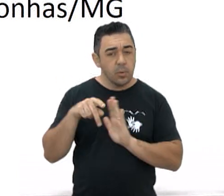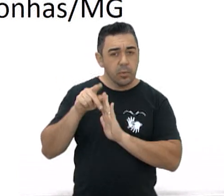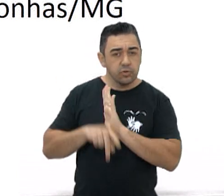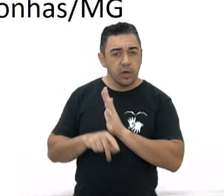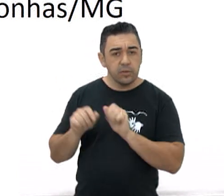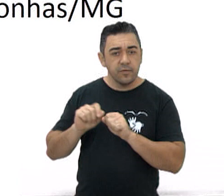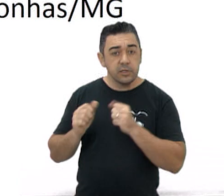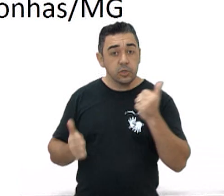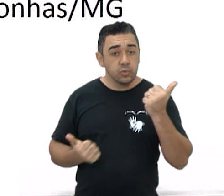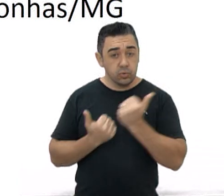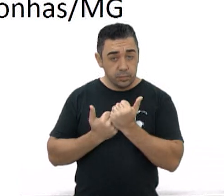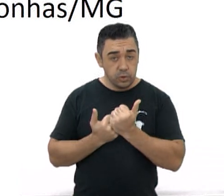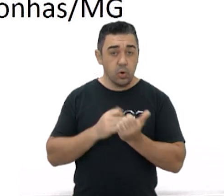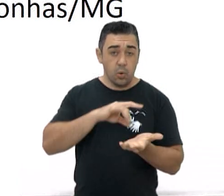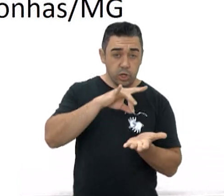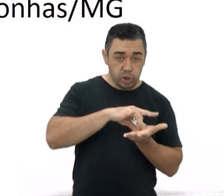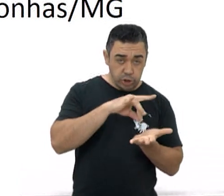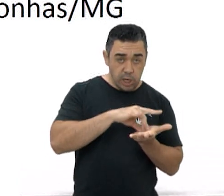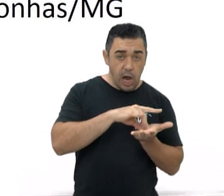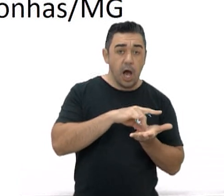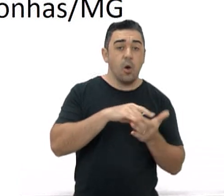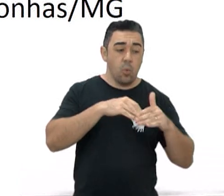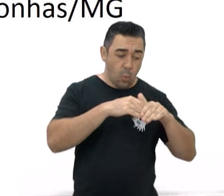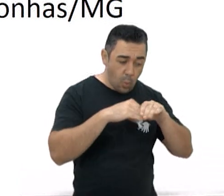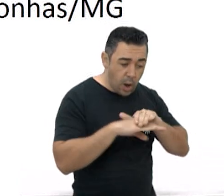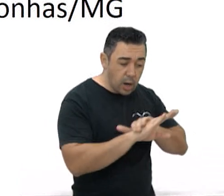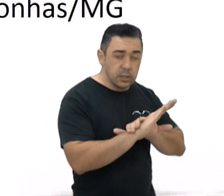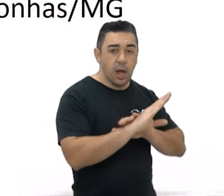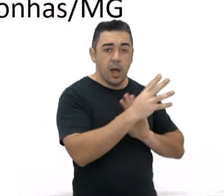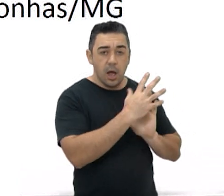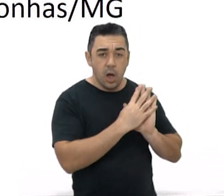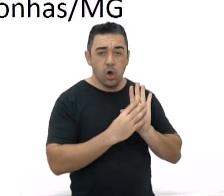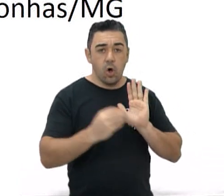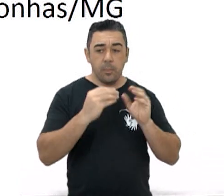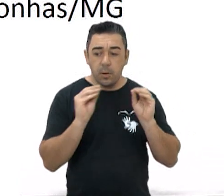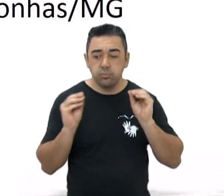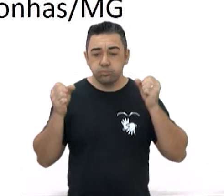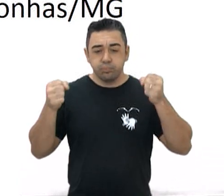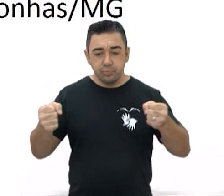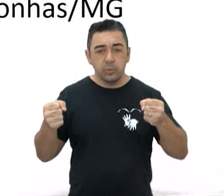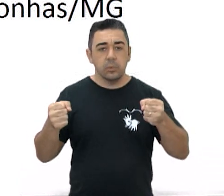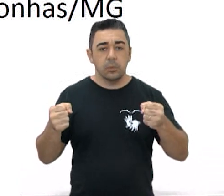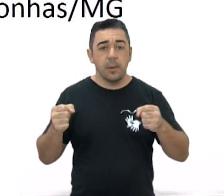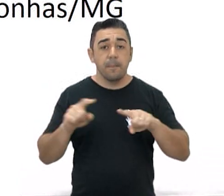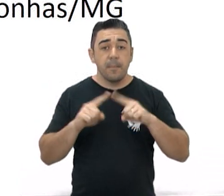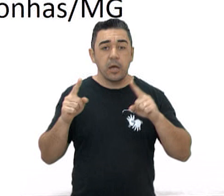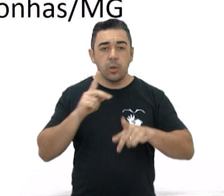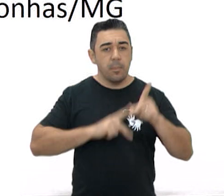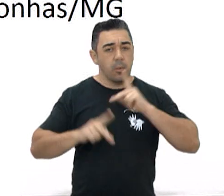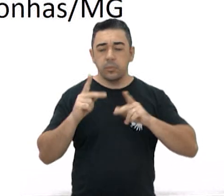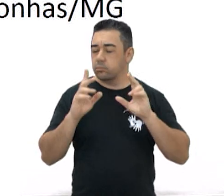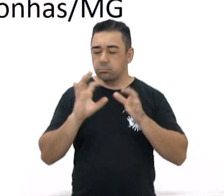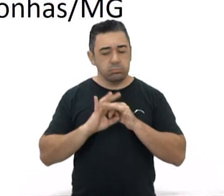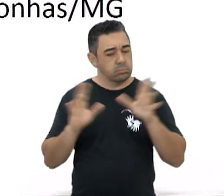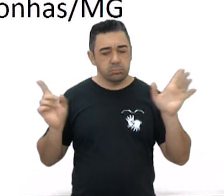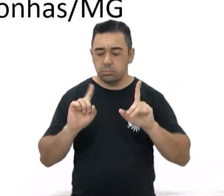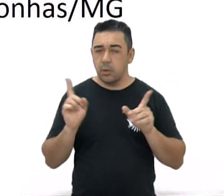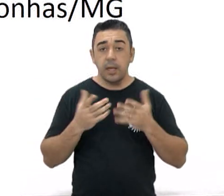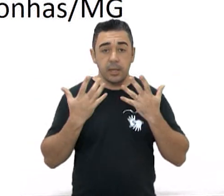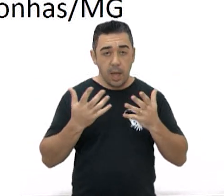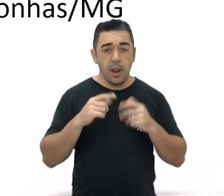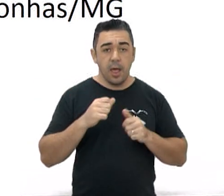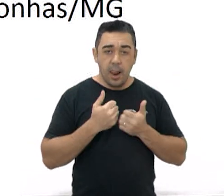de substituir as originais pelas cópias. Mas a população de lá não deixou, queriam levar essas imagens para o